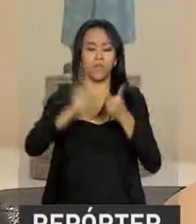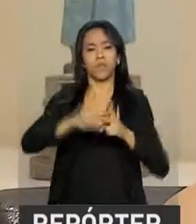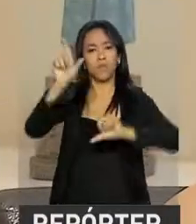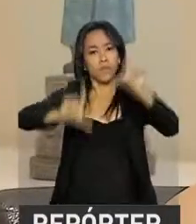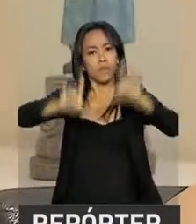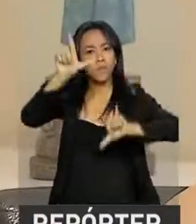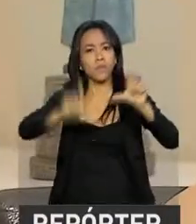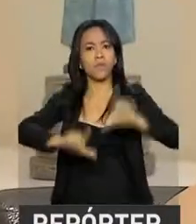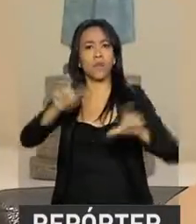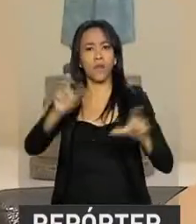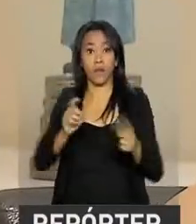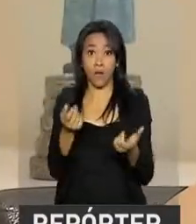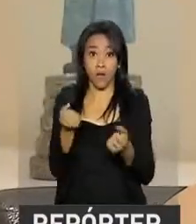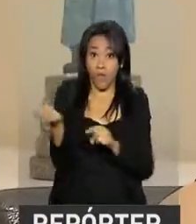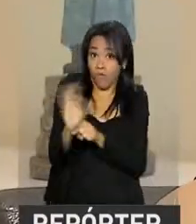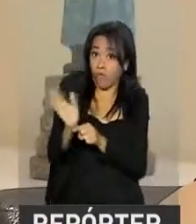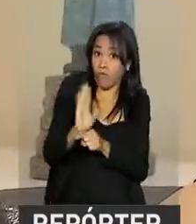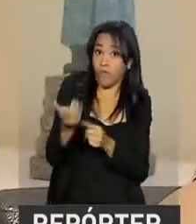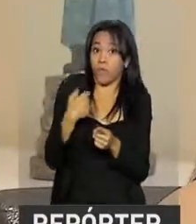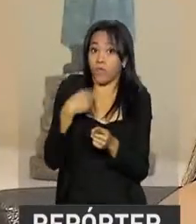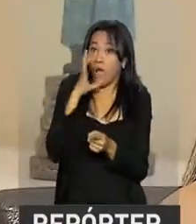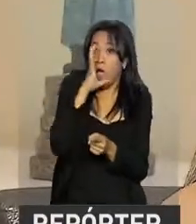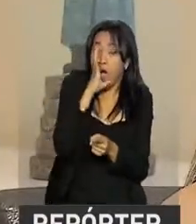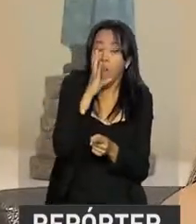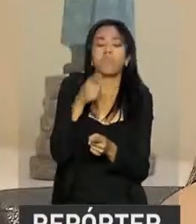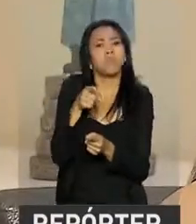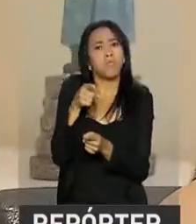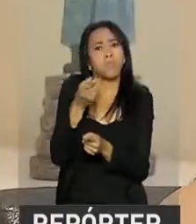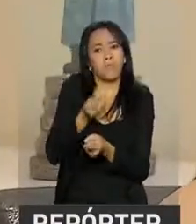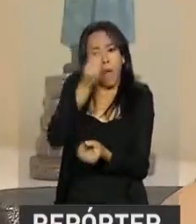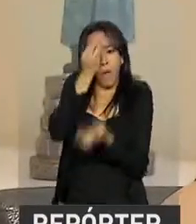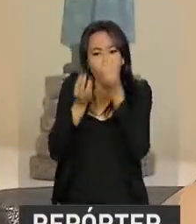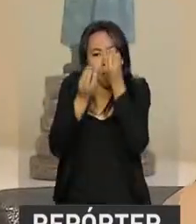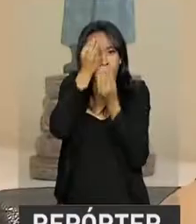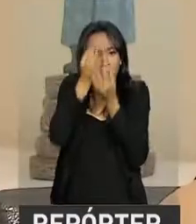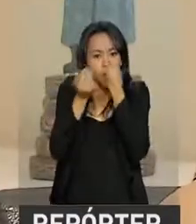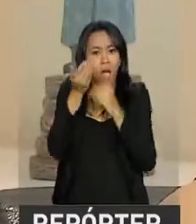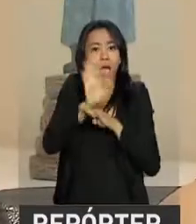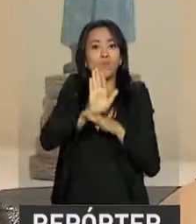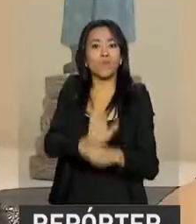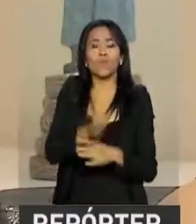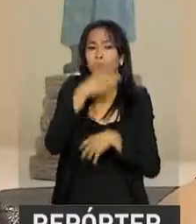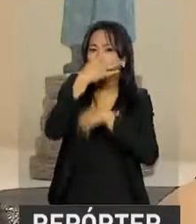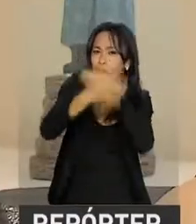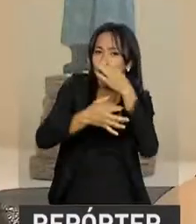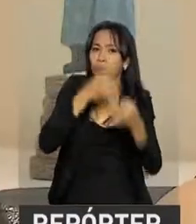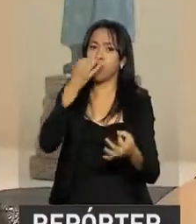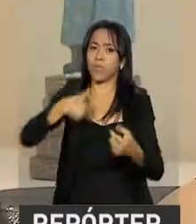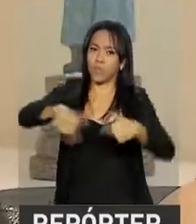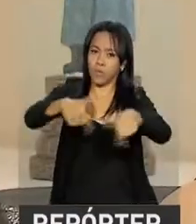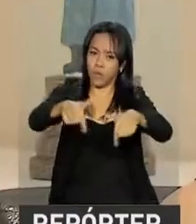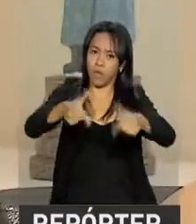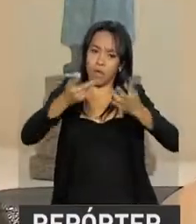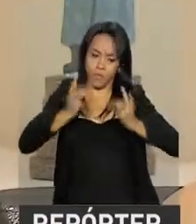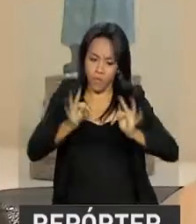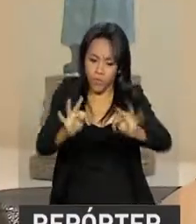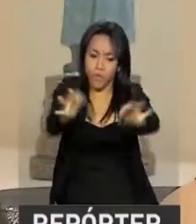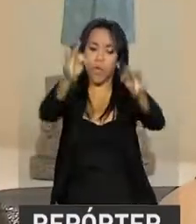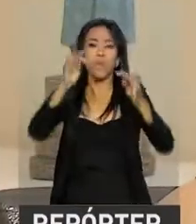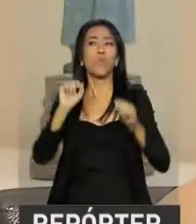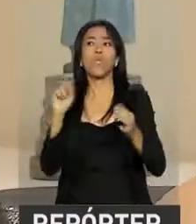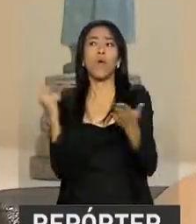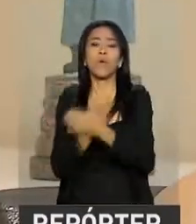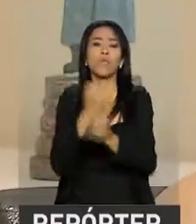vivido pelos pelos filmes no cinema eles contribuam com nove inovações é tragam as sugestões de melhorias quais são as tendências do mercado